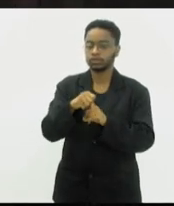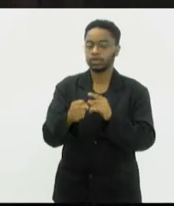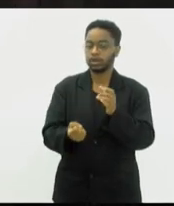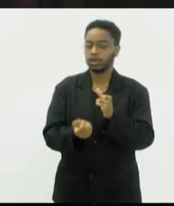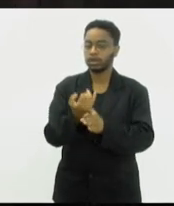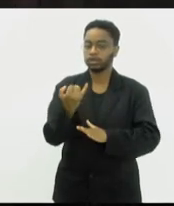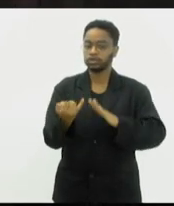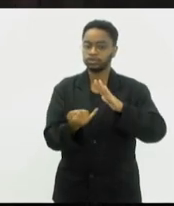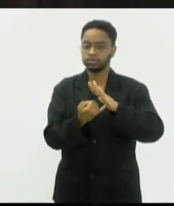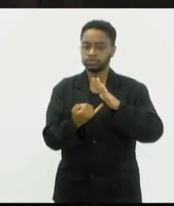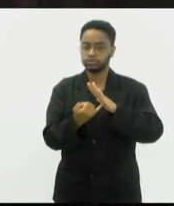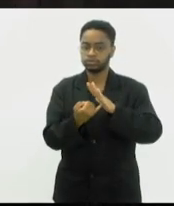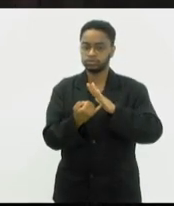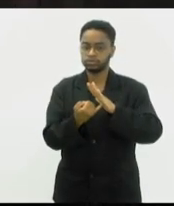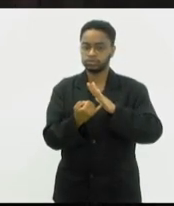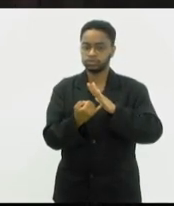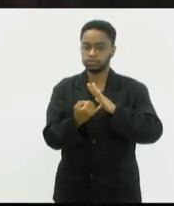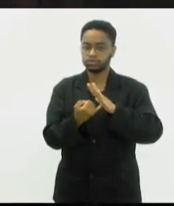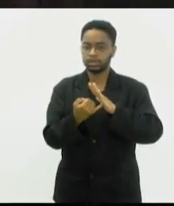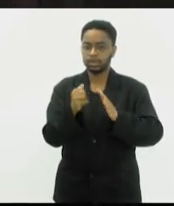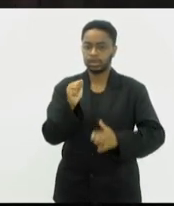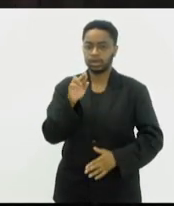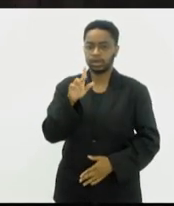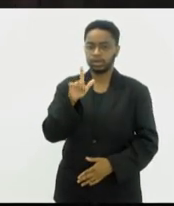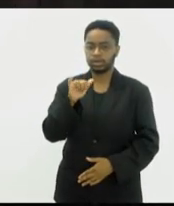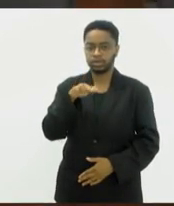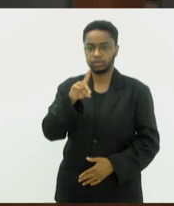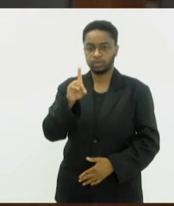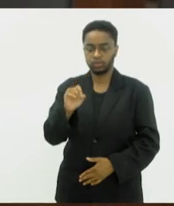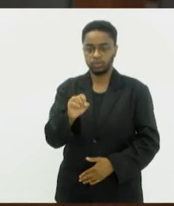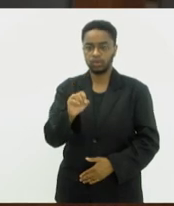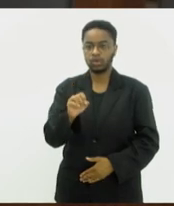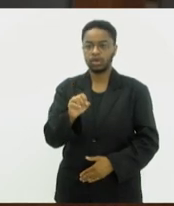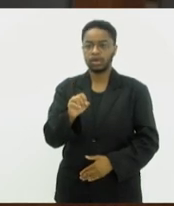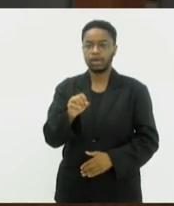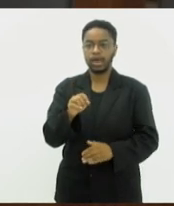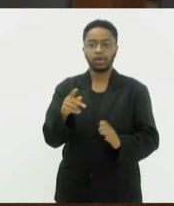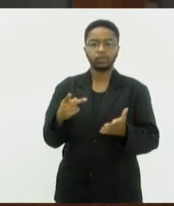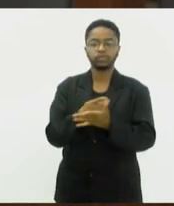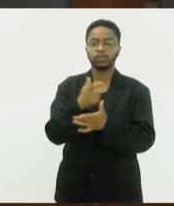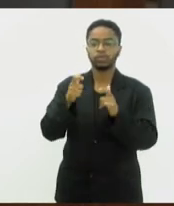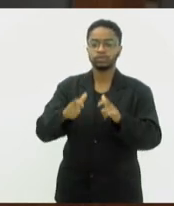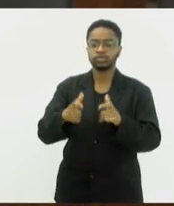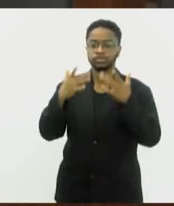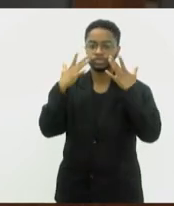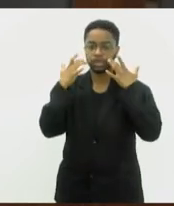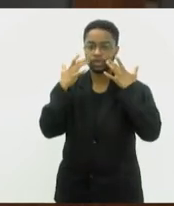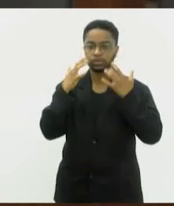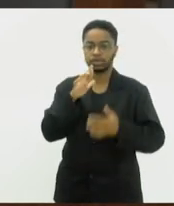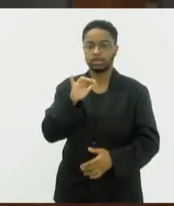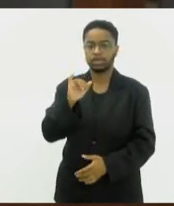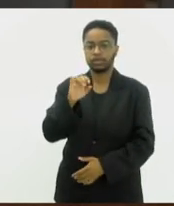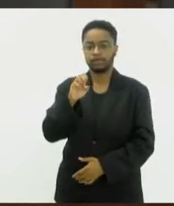Oswaldo Cruz será no Teatro Rival. Teatro Rival fica ali,